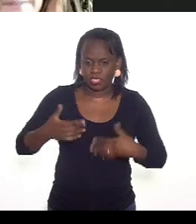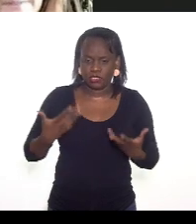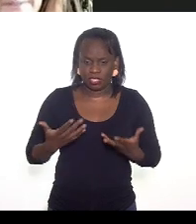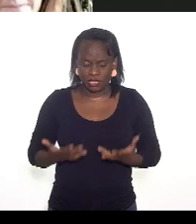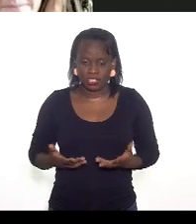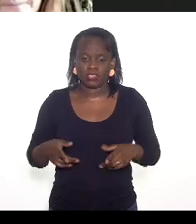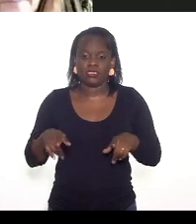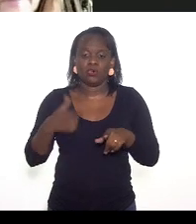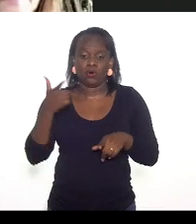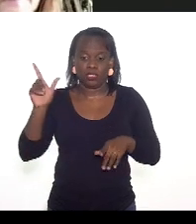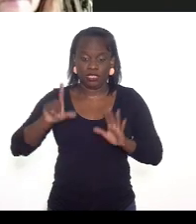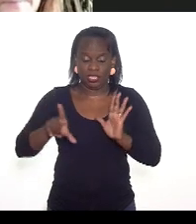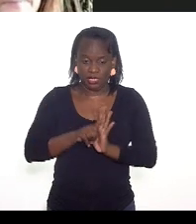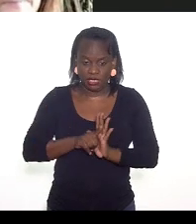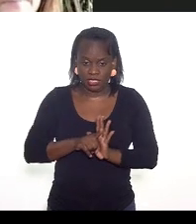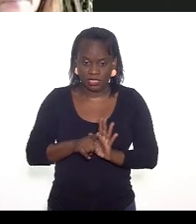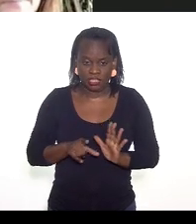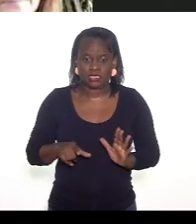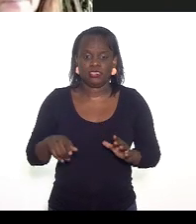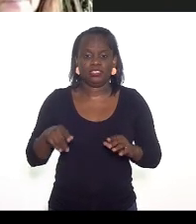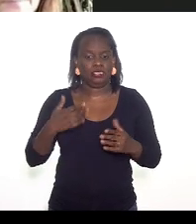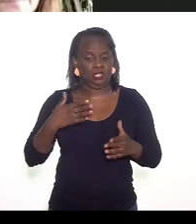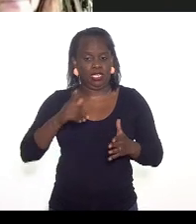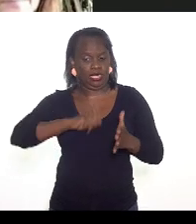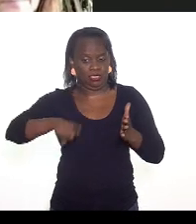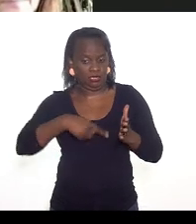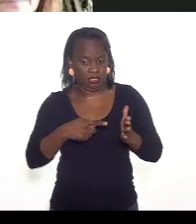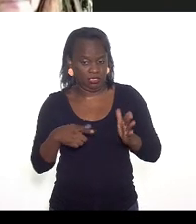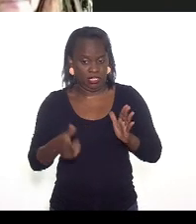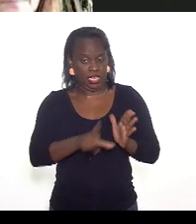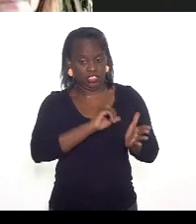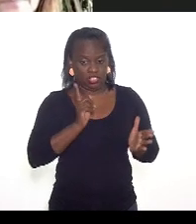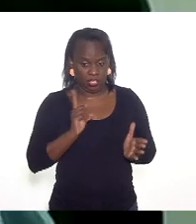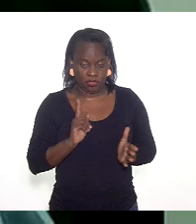com outra lei, não estou revogando a anterior,